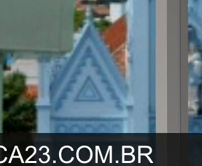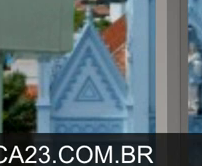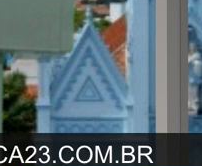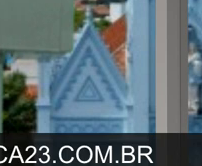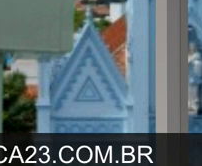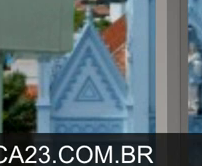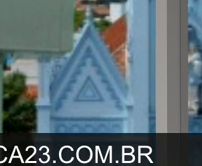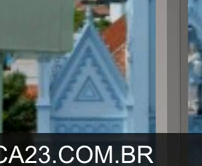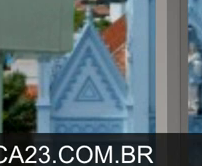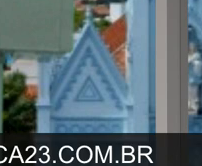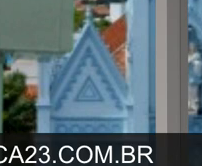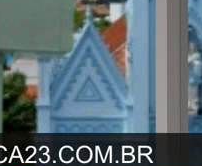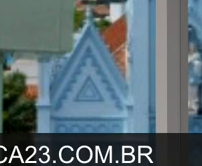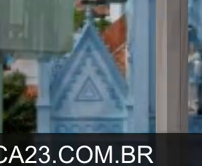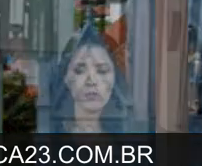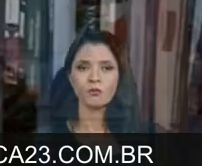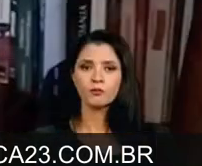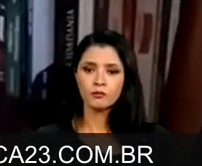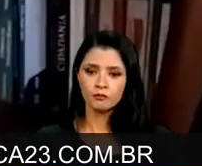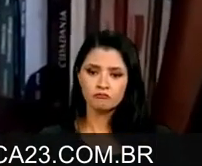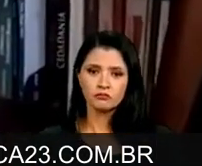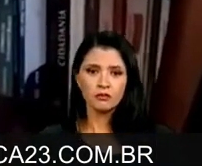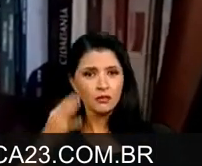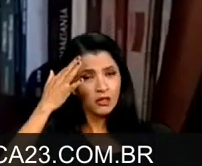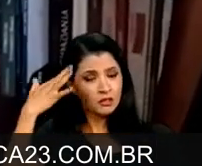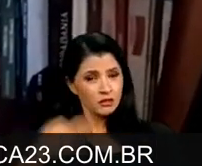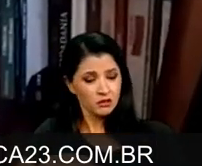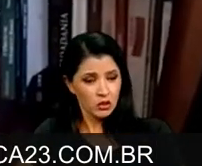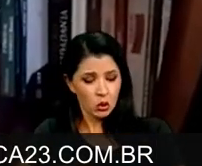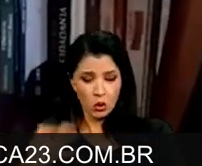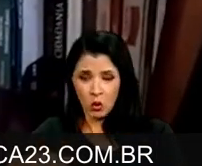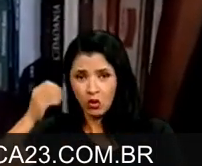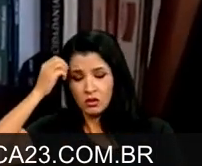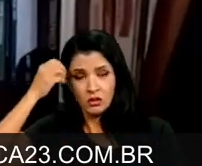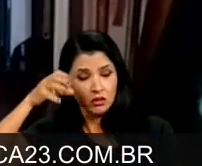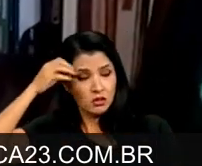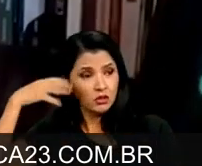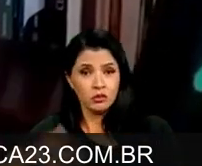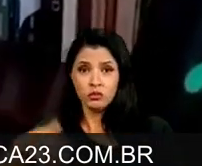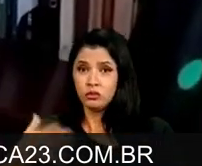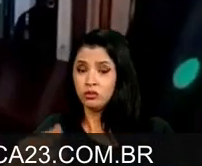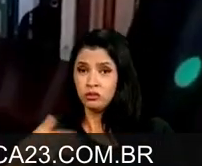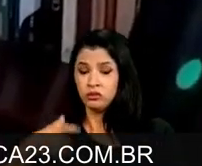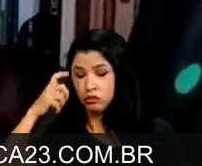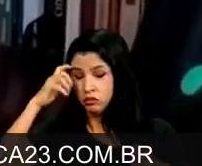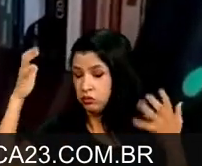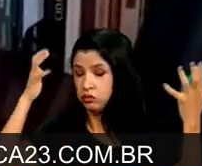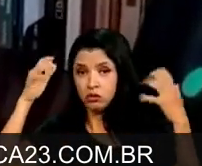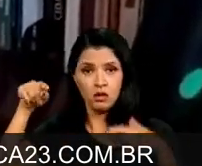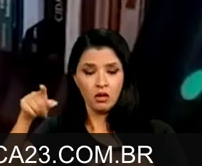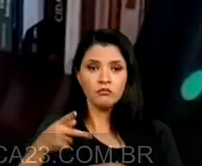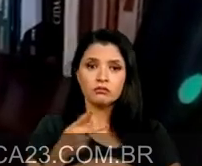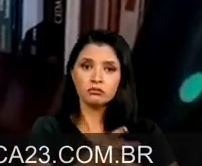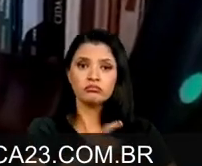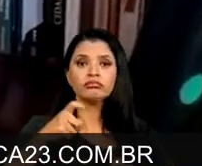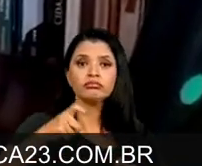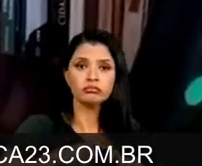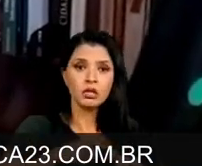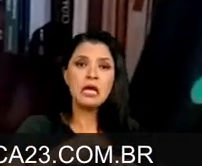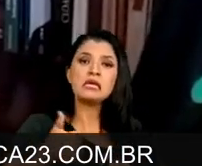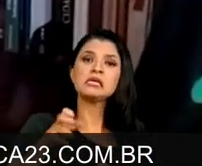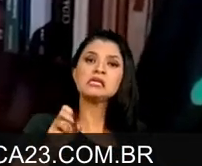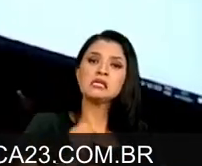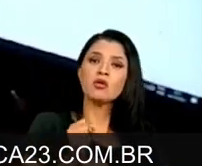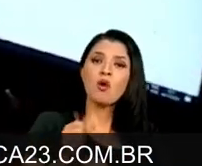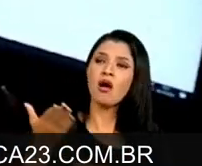tratamento também pelo SUS. Uma enxaqueca que não passava e provocava uma nuvem mental fez Anderson procurar um médico 15